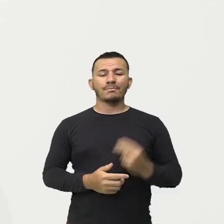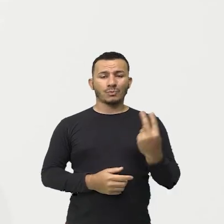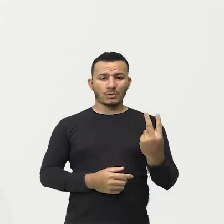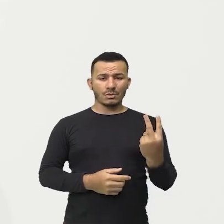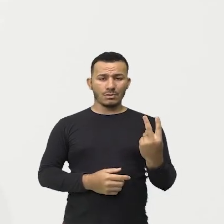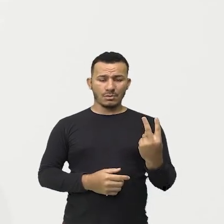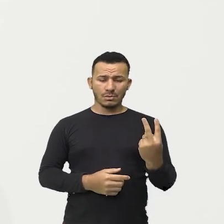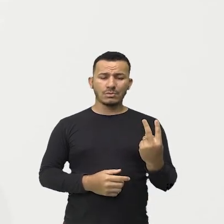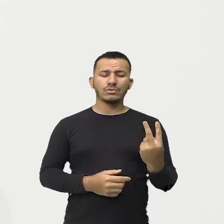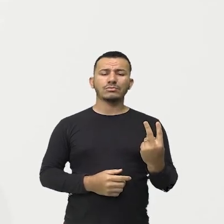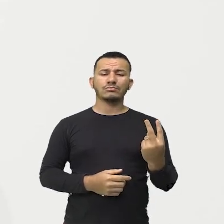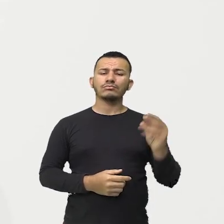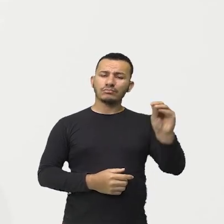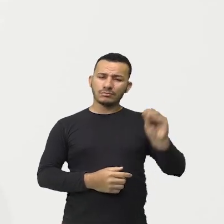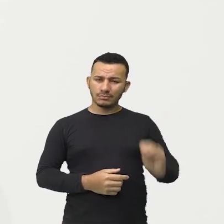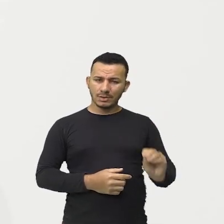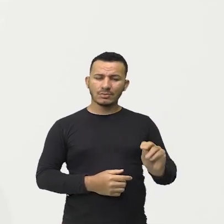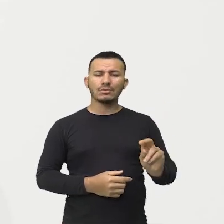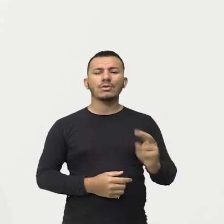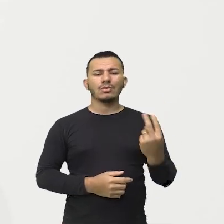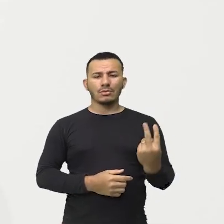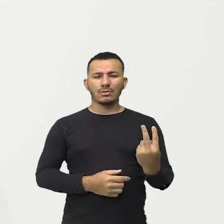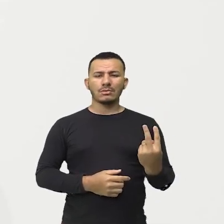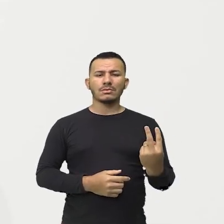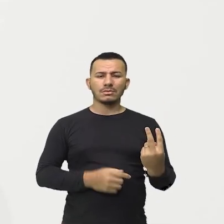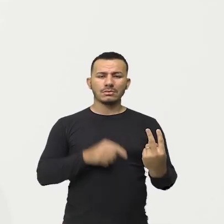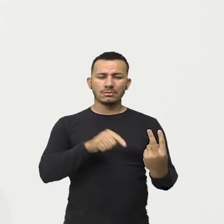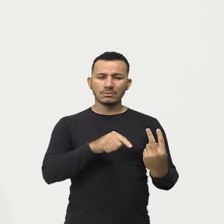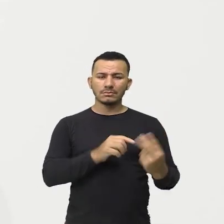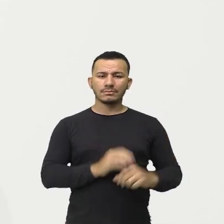ó, repete o número 2.